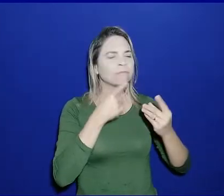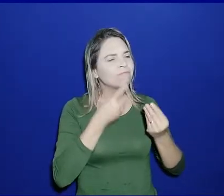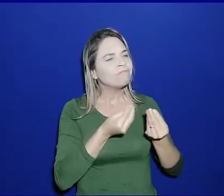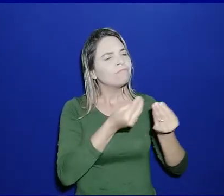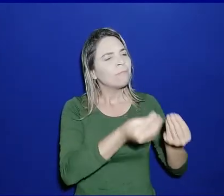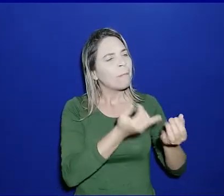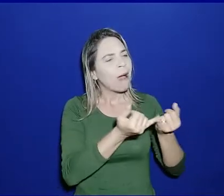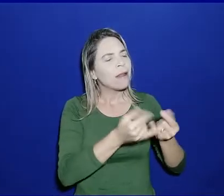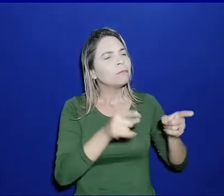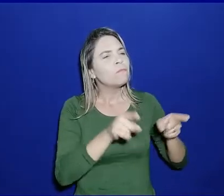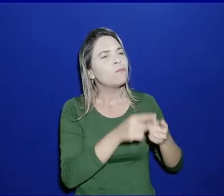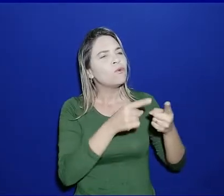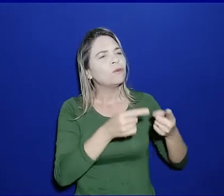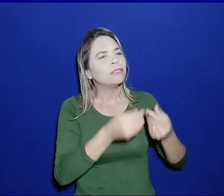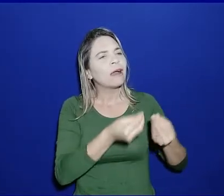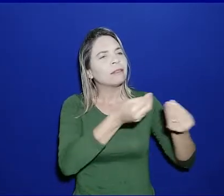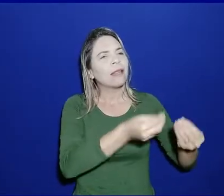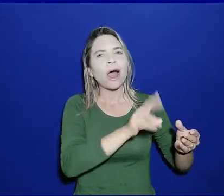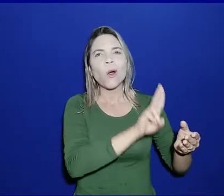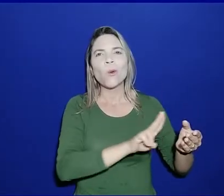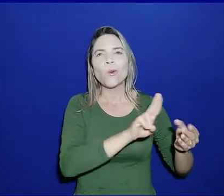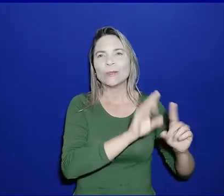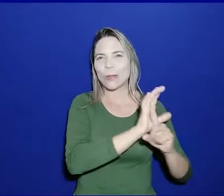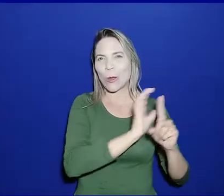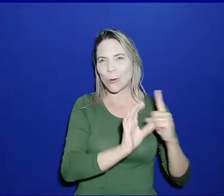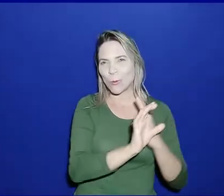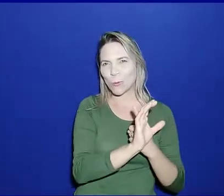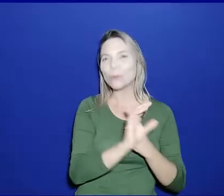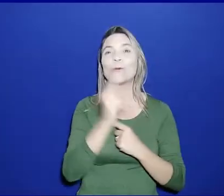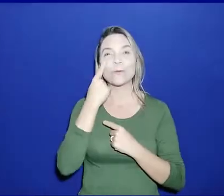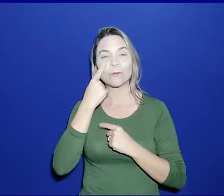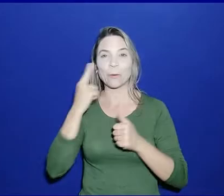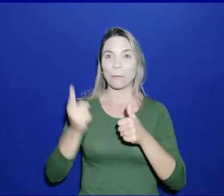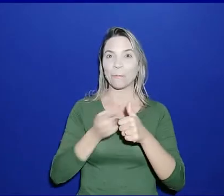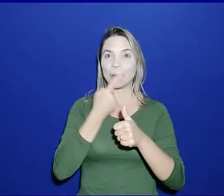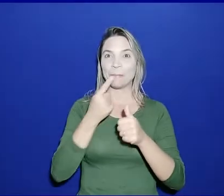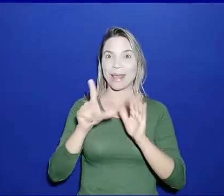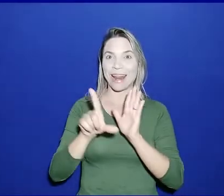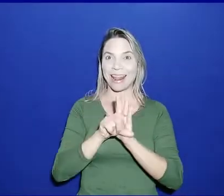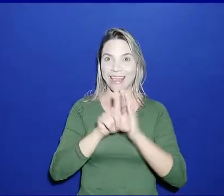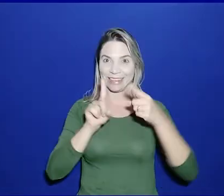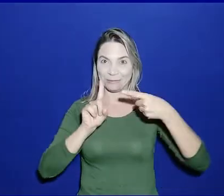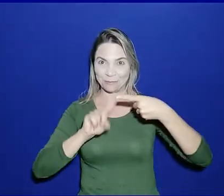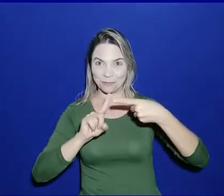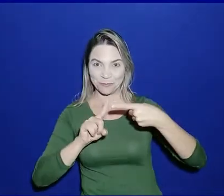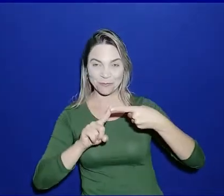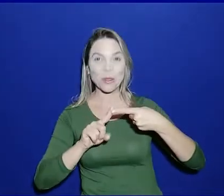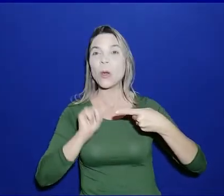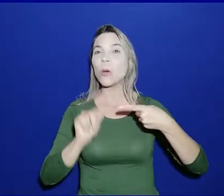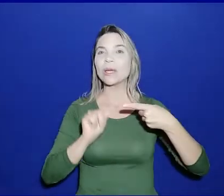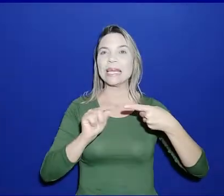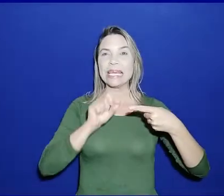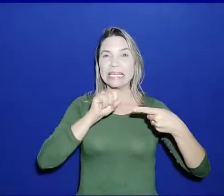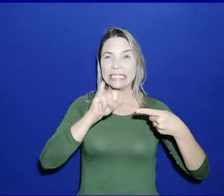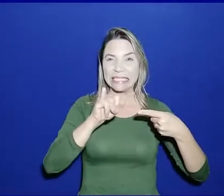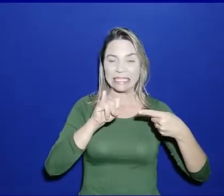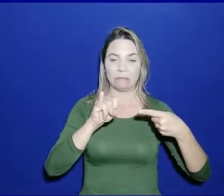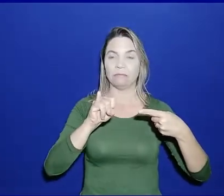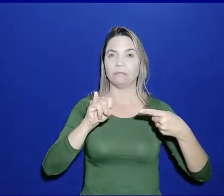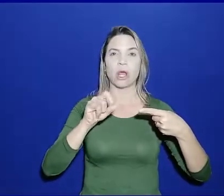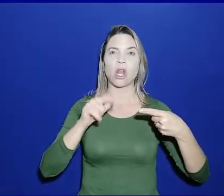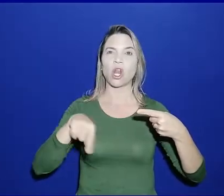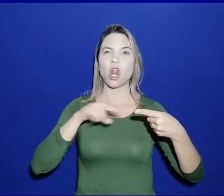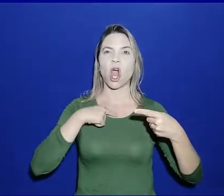ser utilizado no culto ao Senhor. Vamos ver então essa primeira lei? O texto bíblico diz que se morrermos